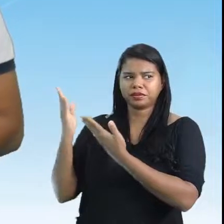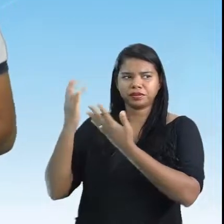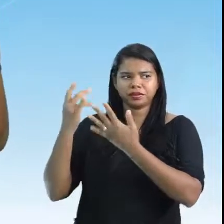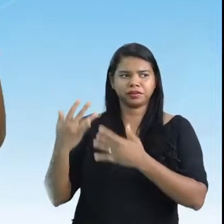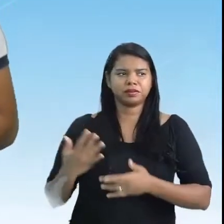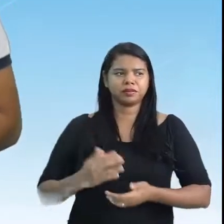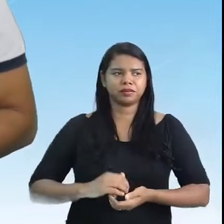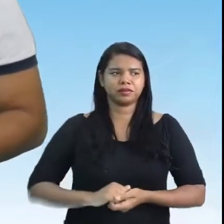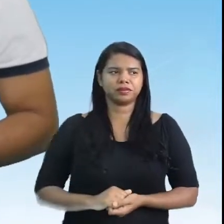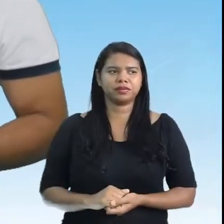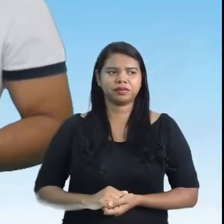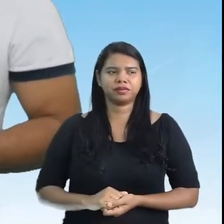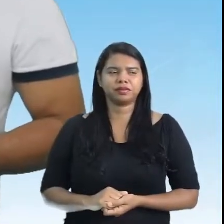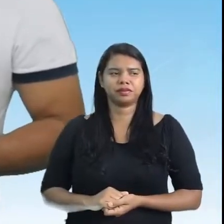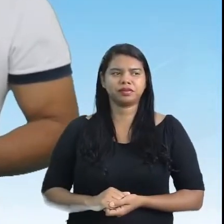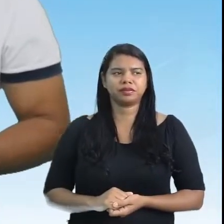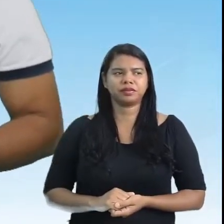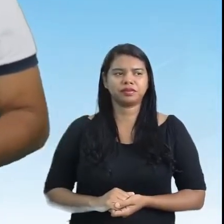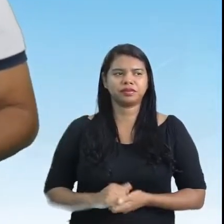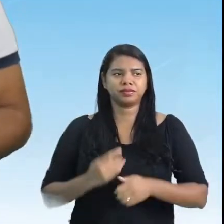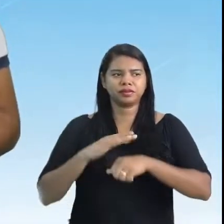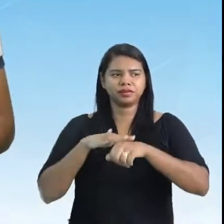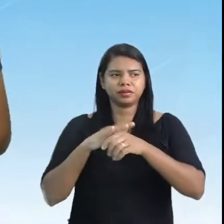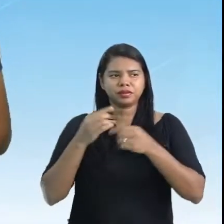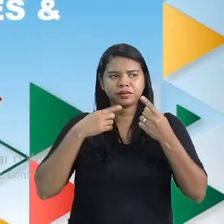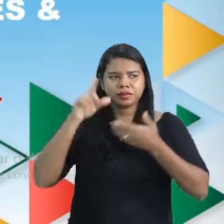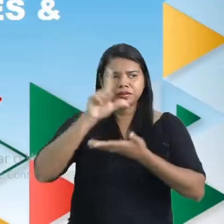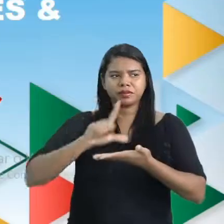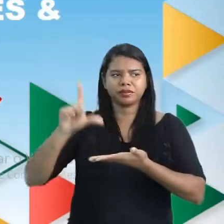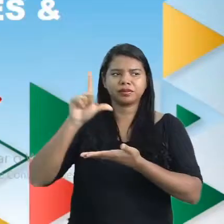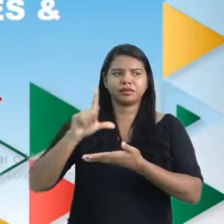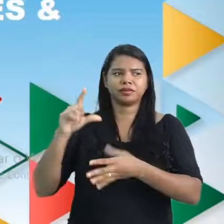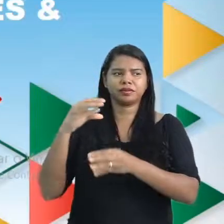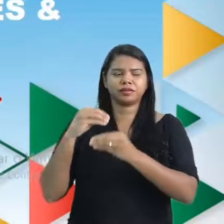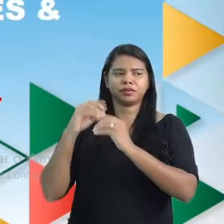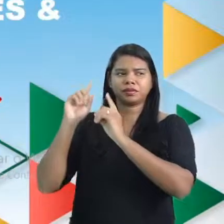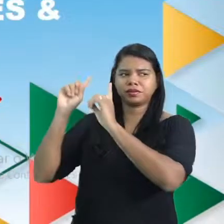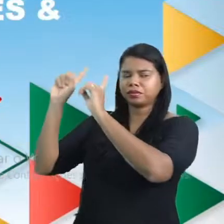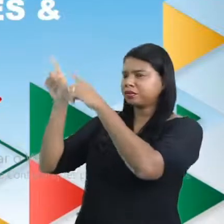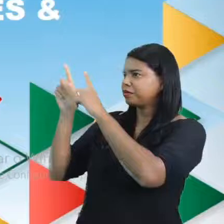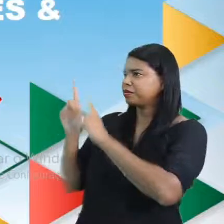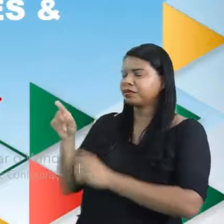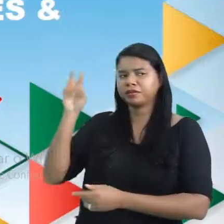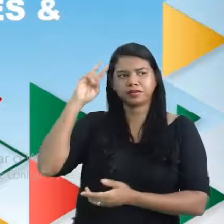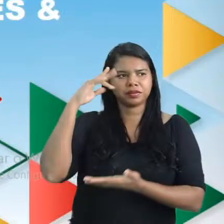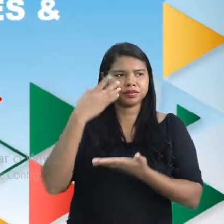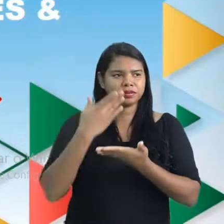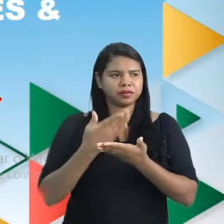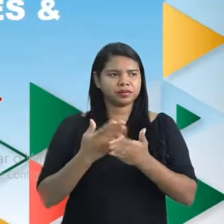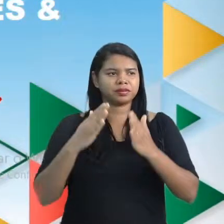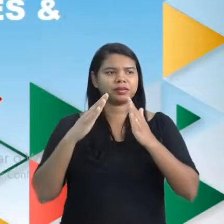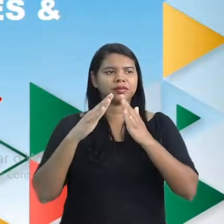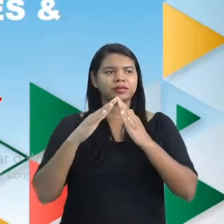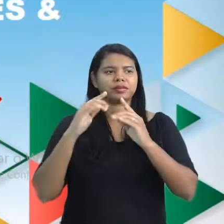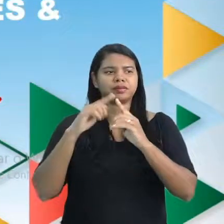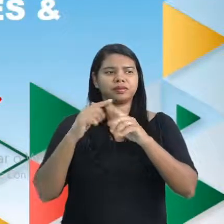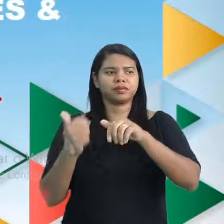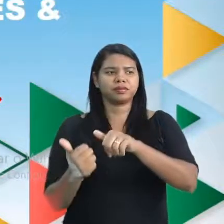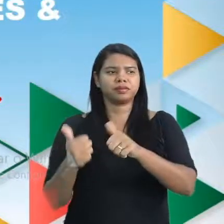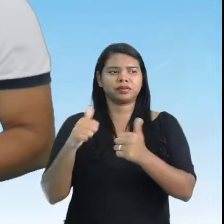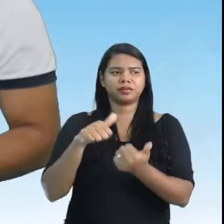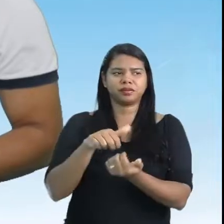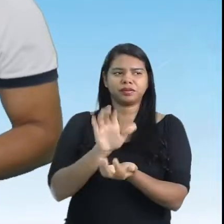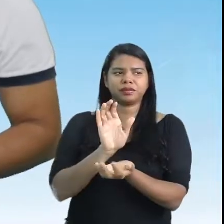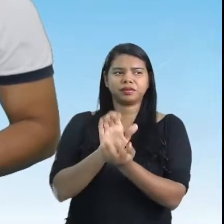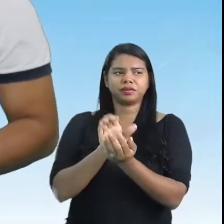tema, professor? O papo artístico literário de hoje é História das Igrejas Batistas em